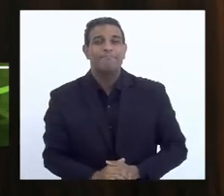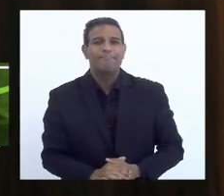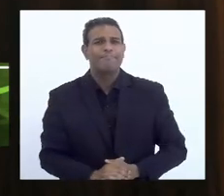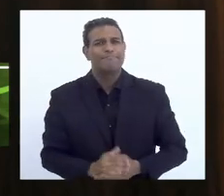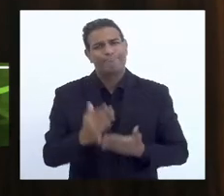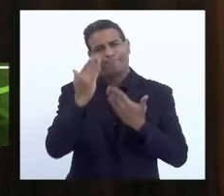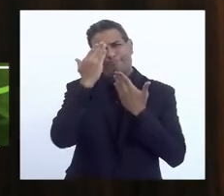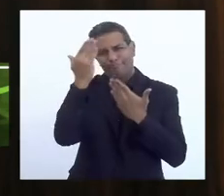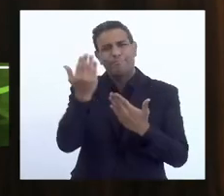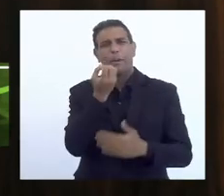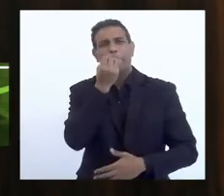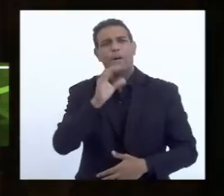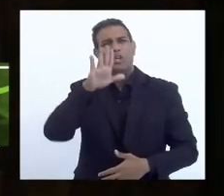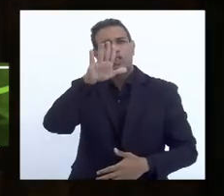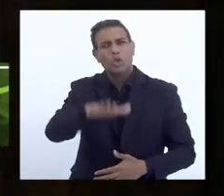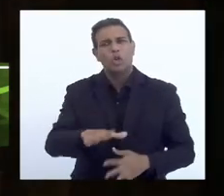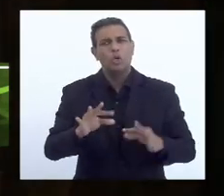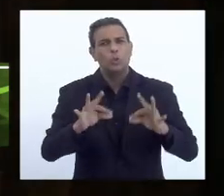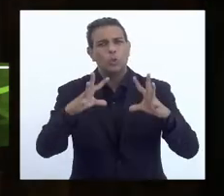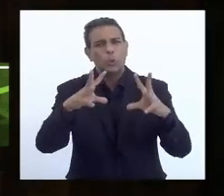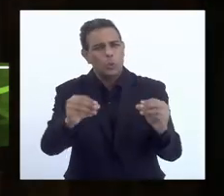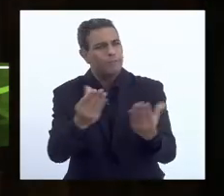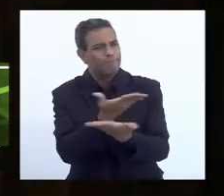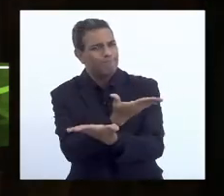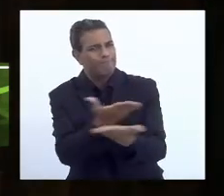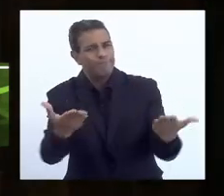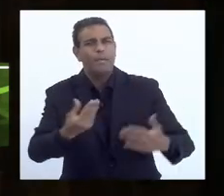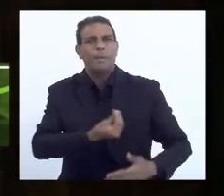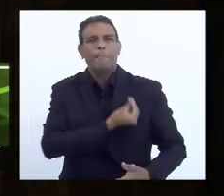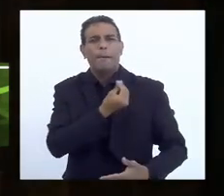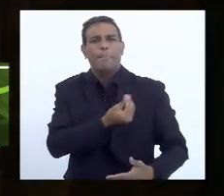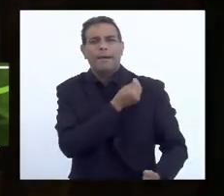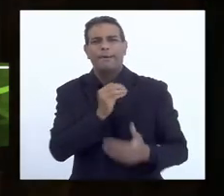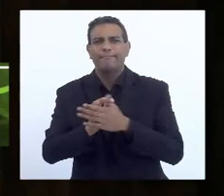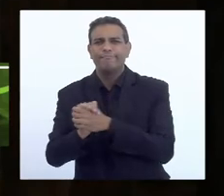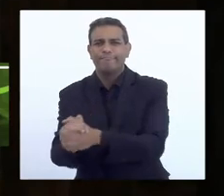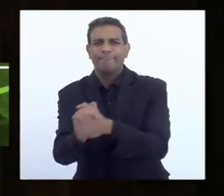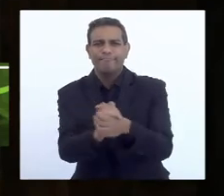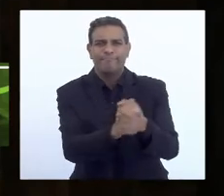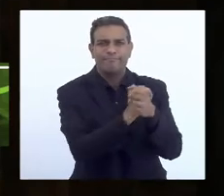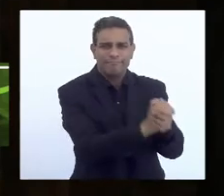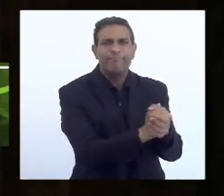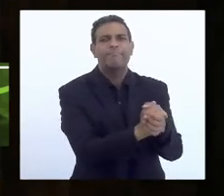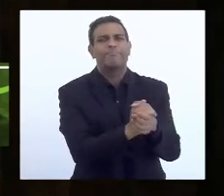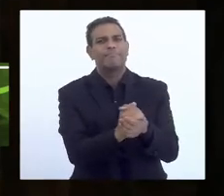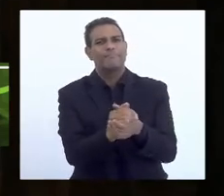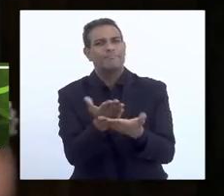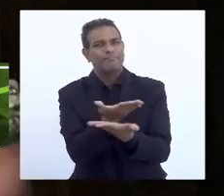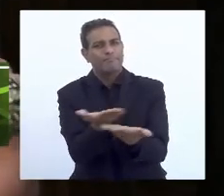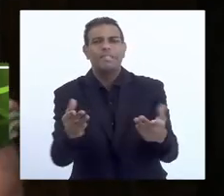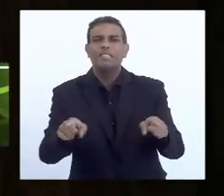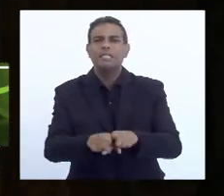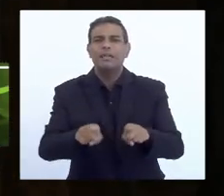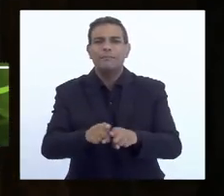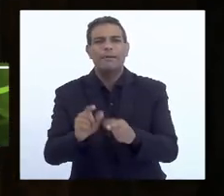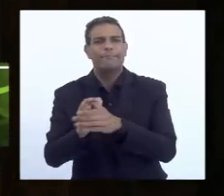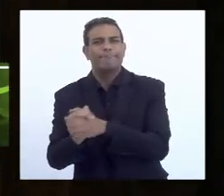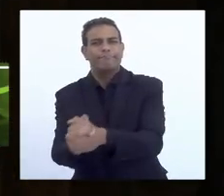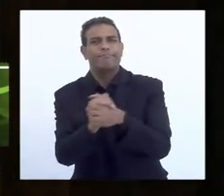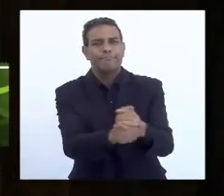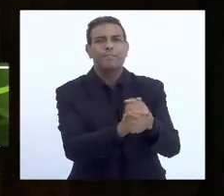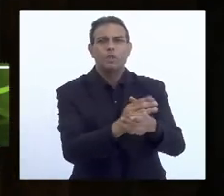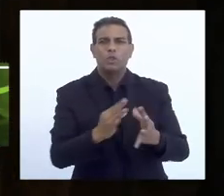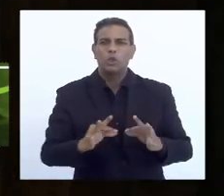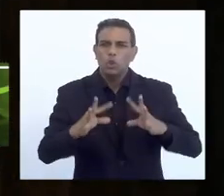Muito obrigada, boa tarde a todas as pessoas que estão aqui presentes. Queria saudar a mesa em nome da deputada enfermeira Rejane, em nome dela eu saúdo todo mundo que está